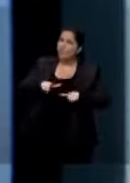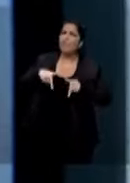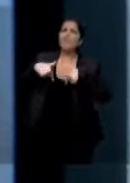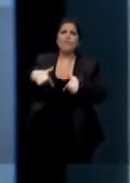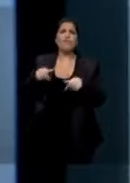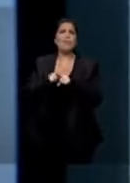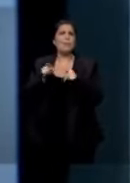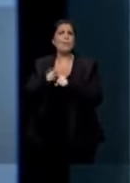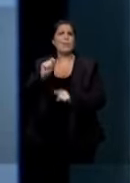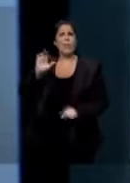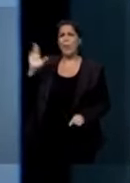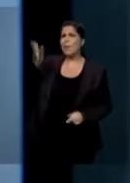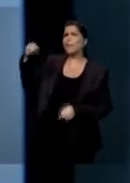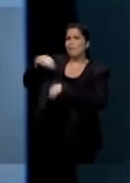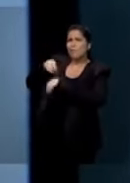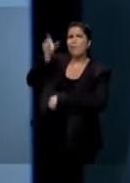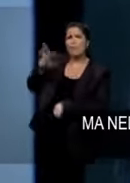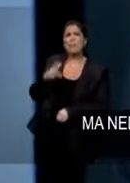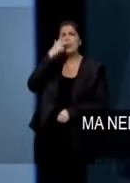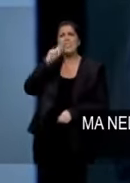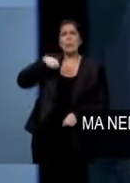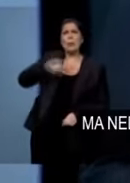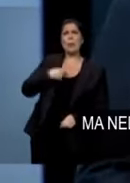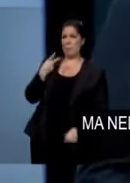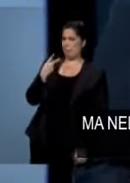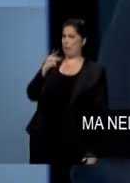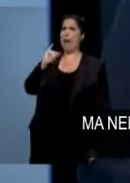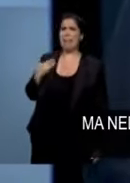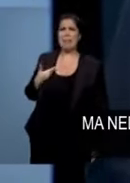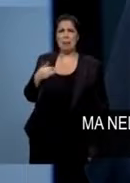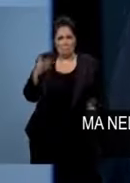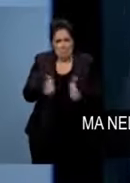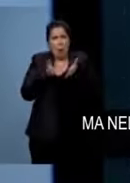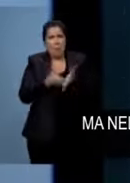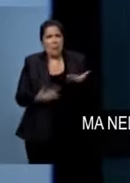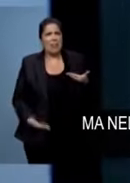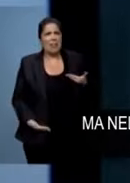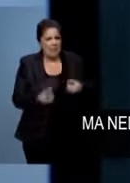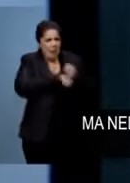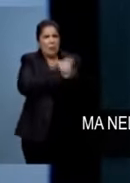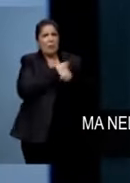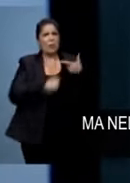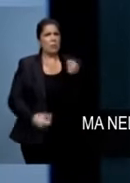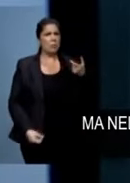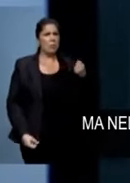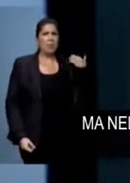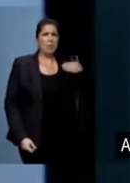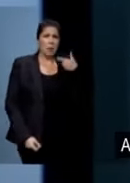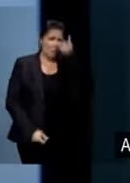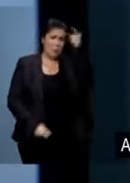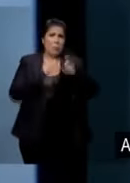você se comporta com o pai dos pobres mas em 2020 para atender os pobres falou obrigado a ficar em casa